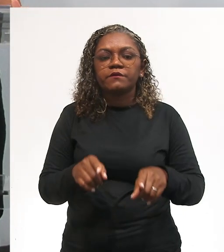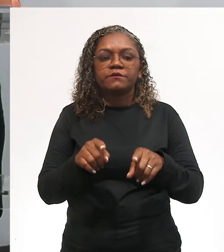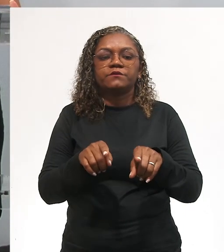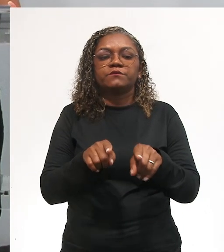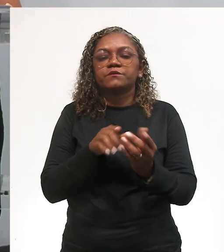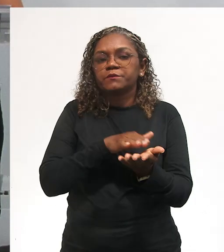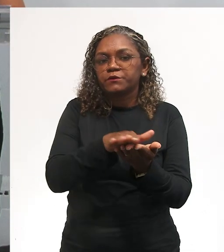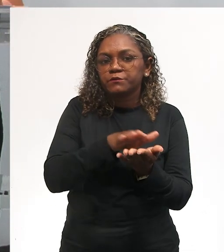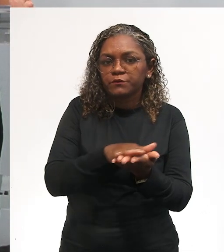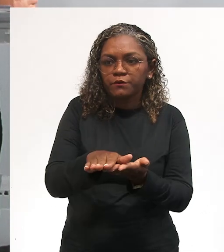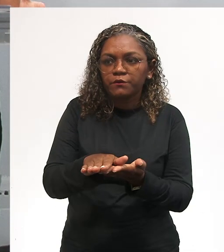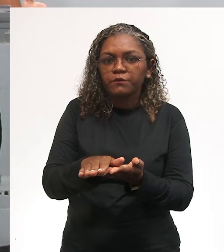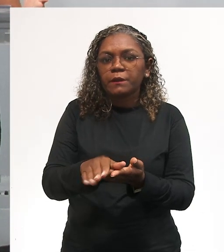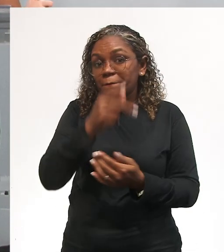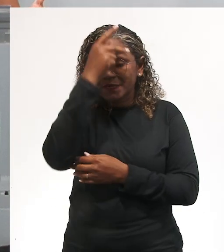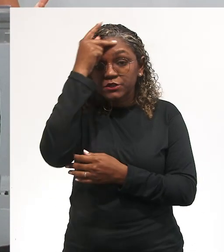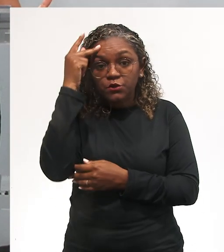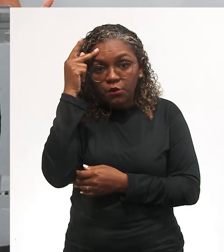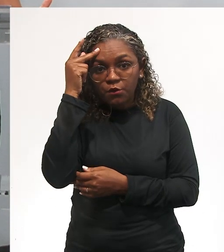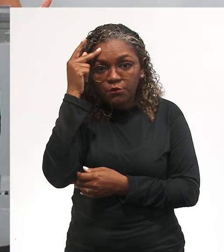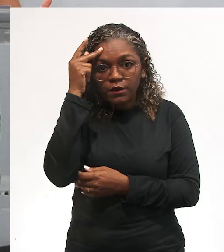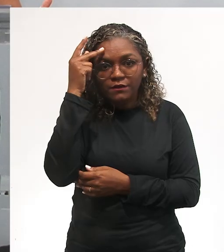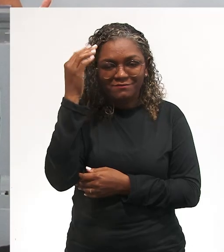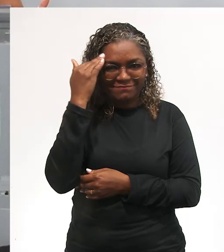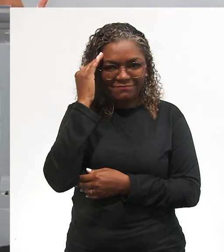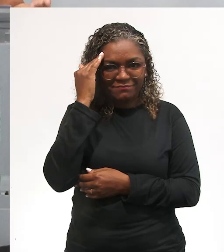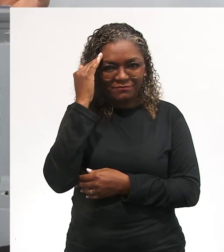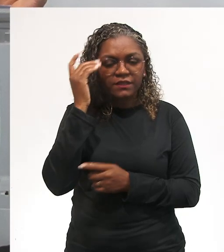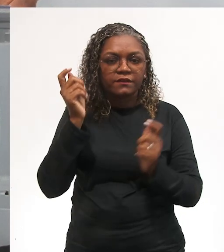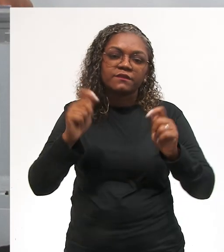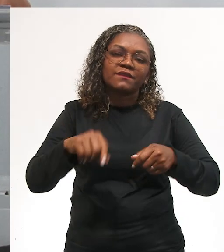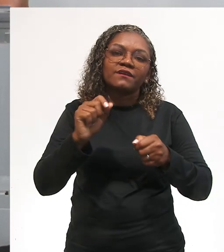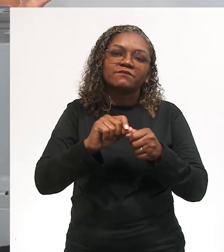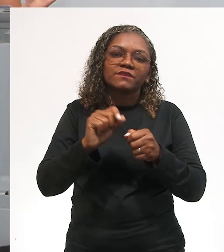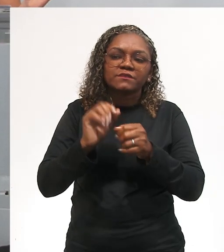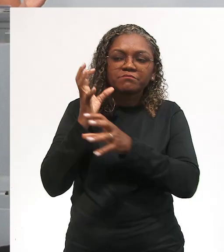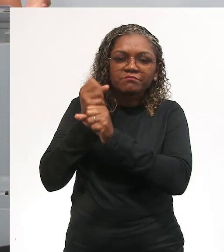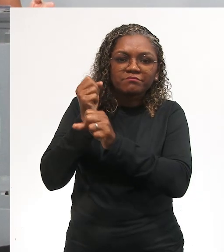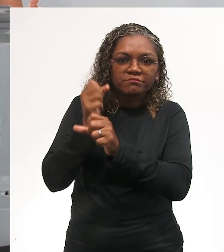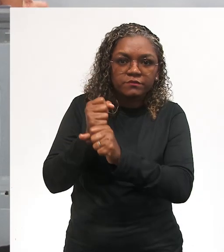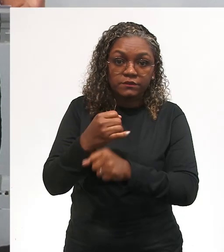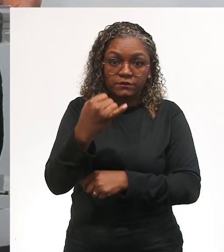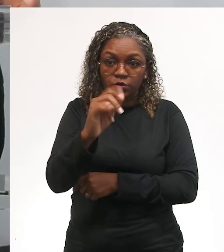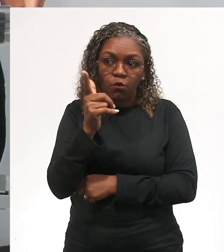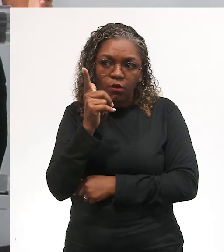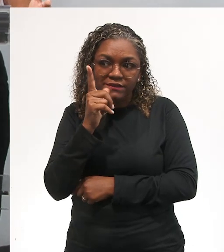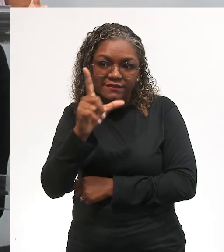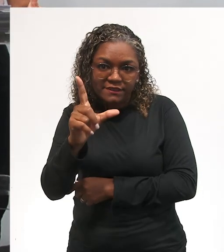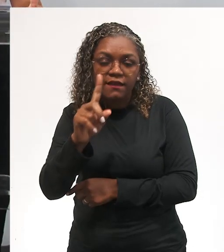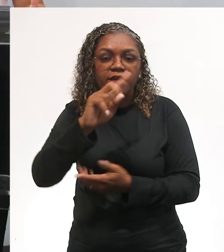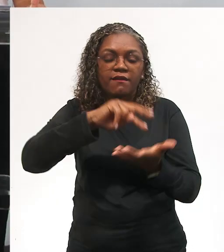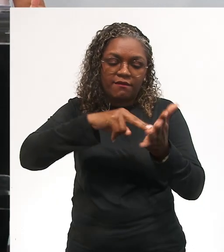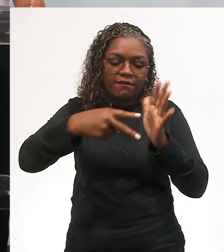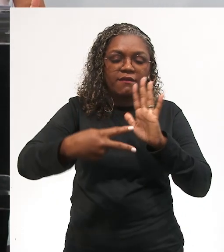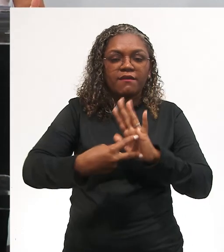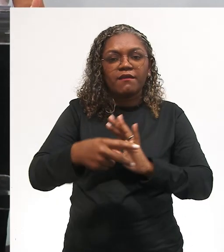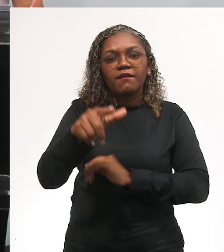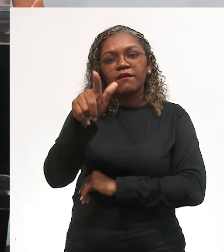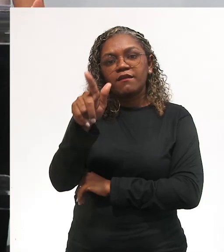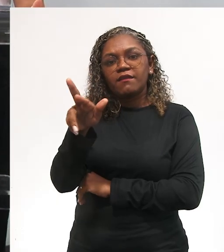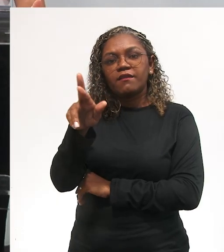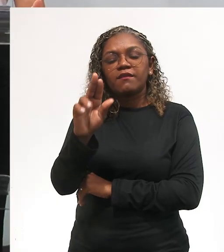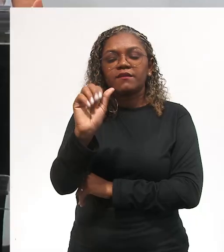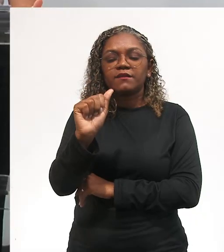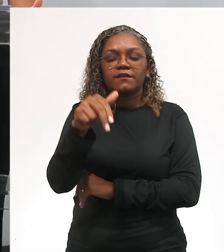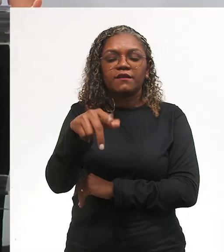são grandezas que a gente consegue aplicar uma quantidade, tá? Então, tudo que a gente consegue aplicar uma quantidade, nós chamamos de